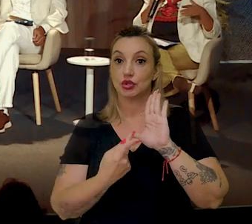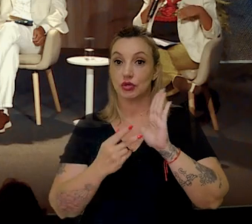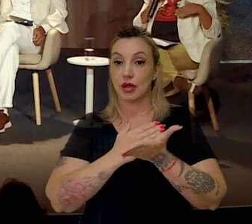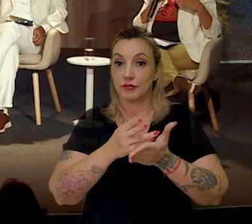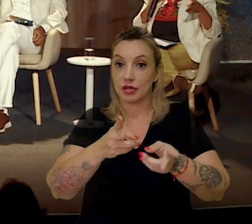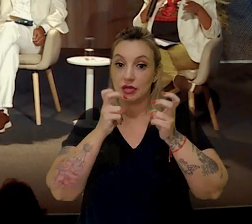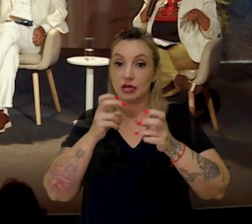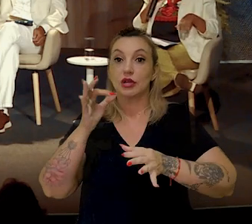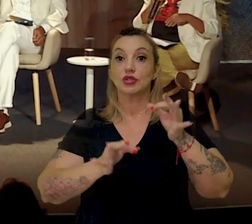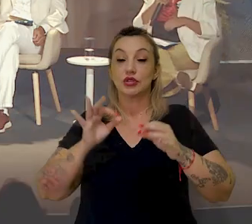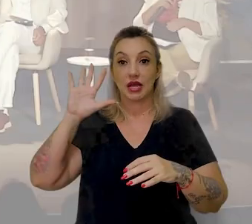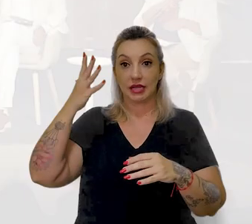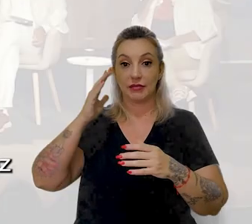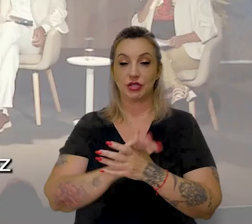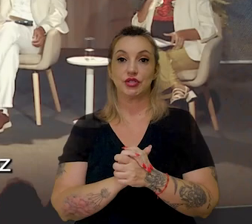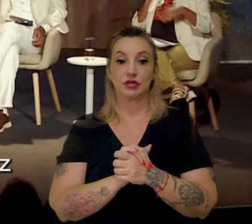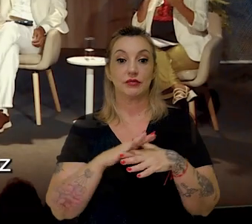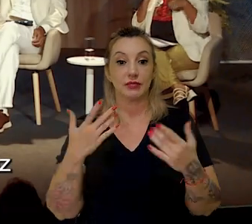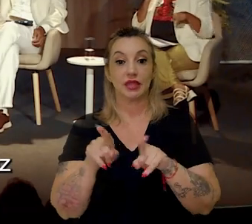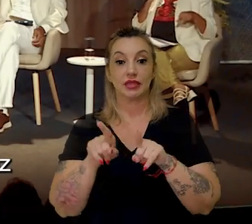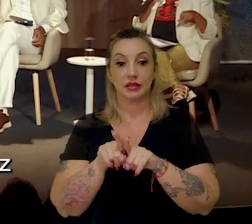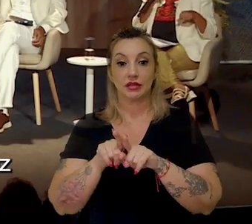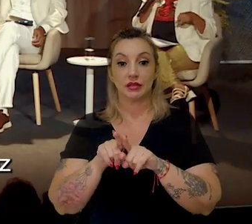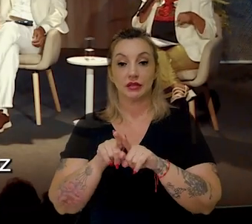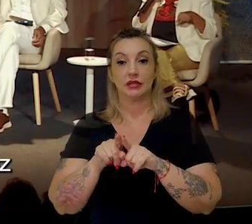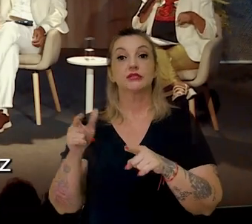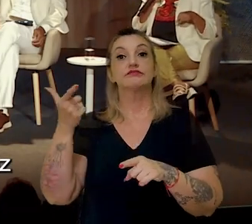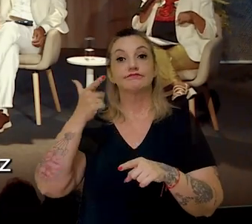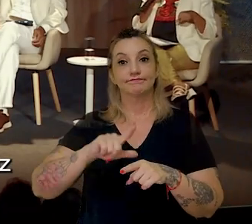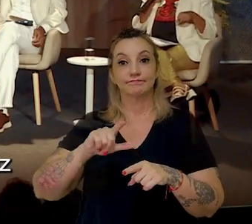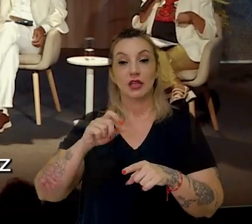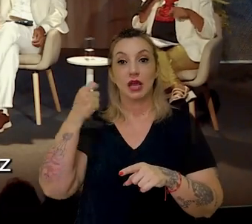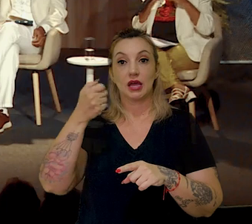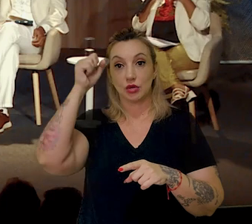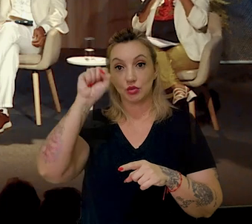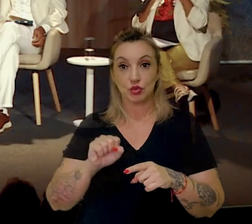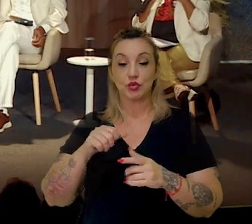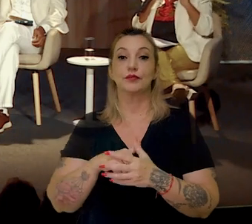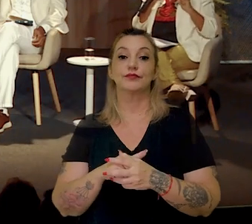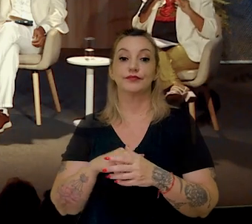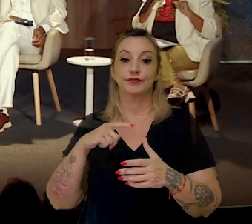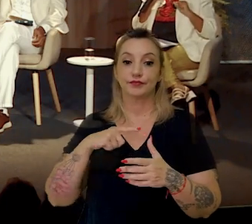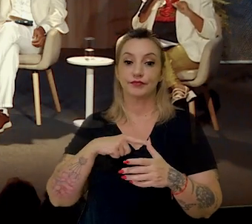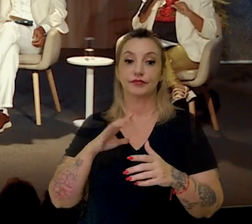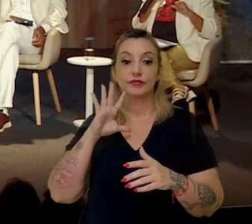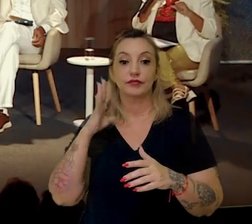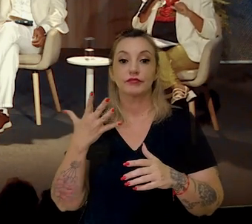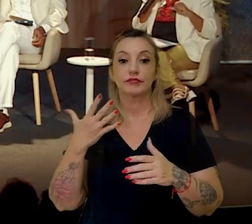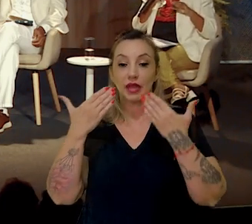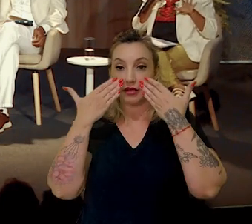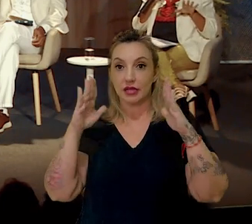dessa Perspectiva da Justiça climática mas também remetendo mais uma vez ao Rio Grande do Sul houve um fato que se